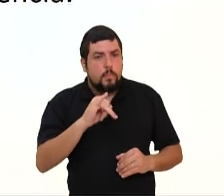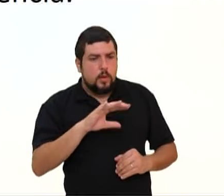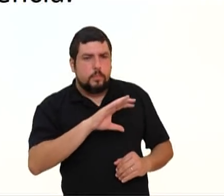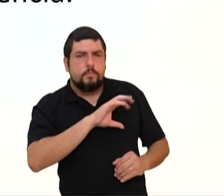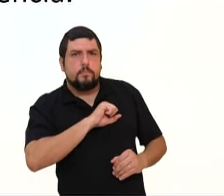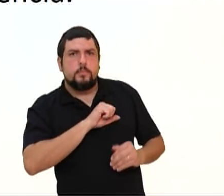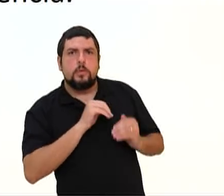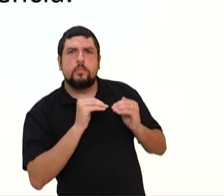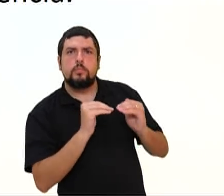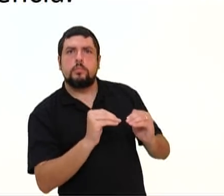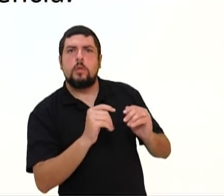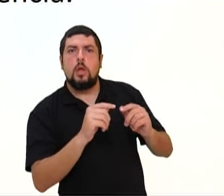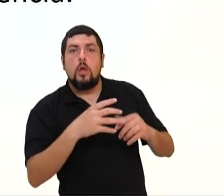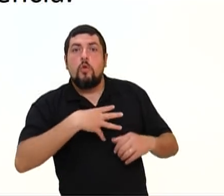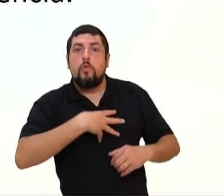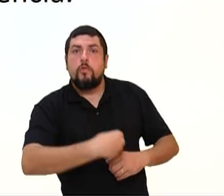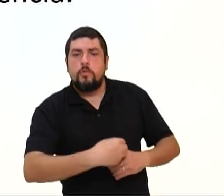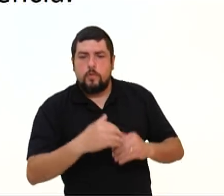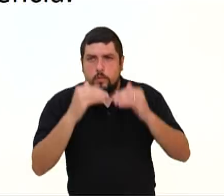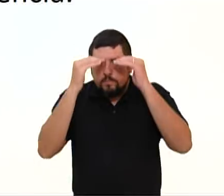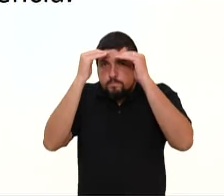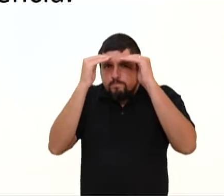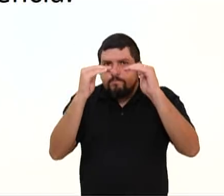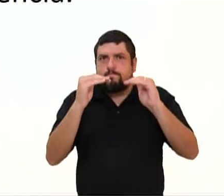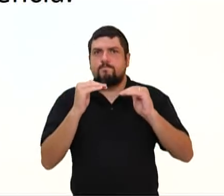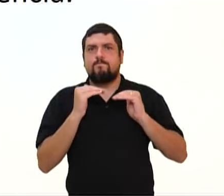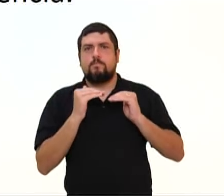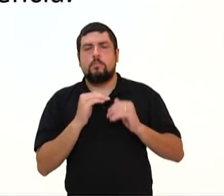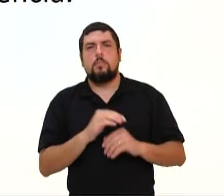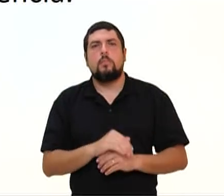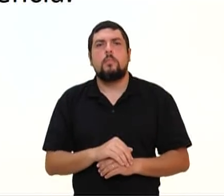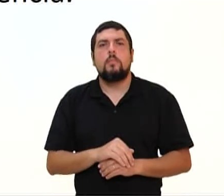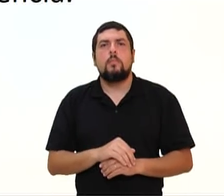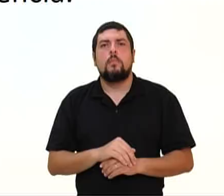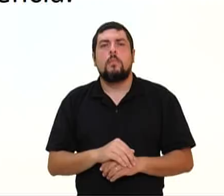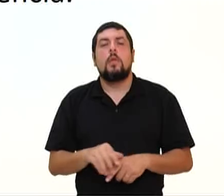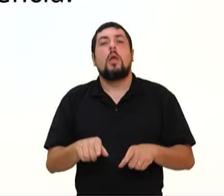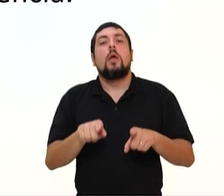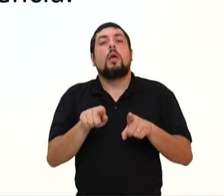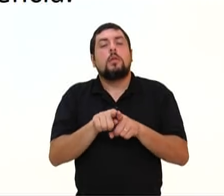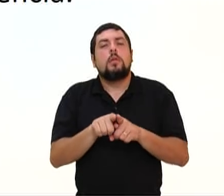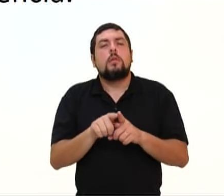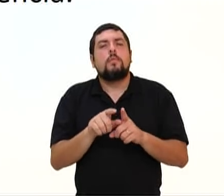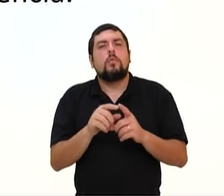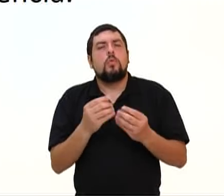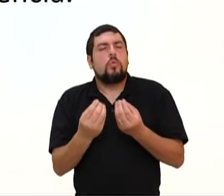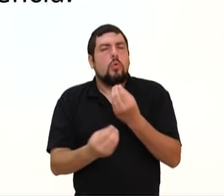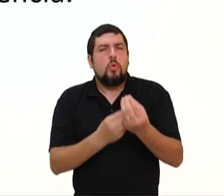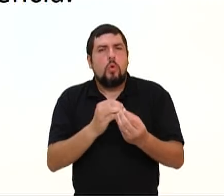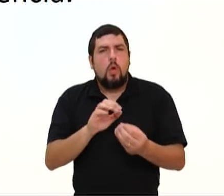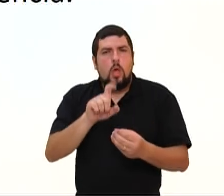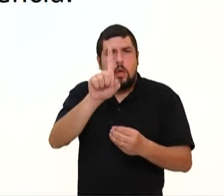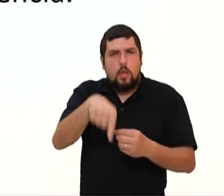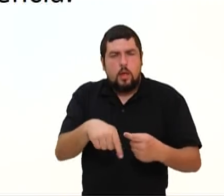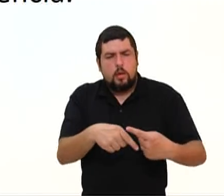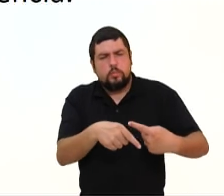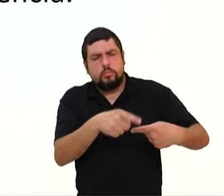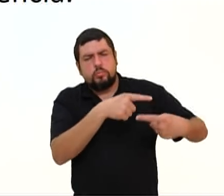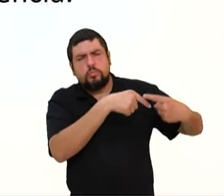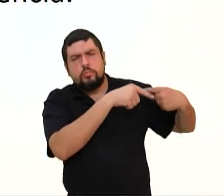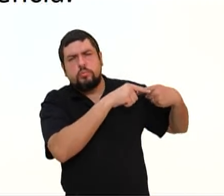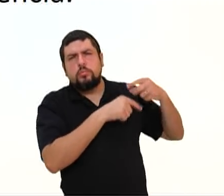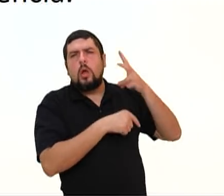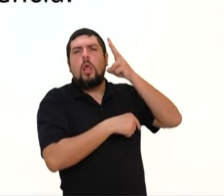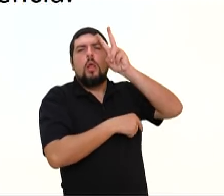filho respeitador. Uma ideia também ligada ao culto dos antepassados, né? Você respeitar o seu pai, o